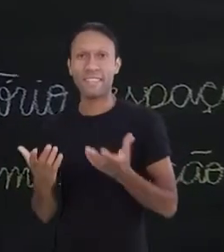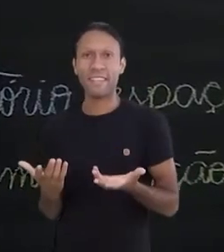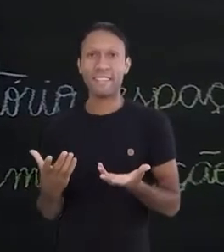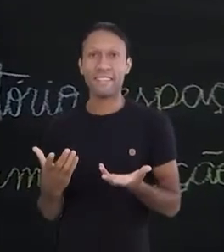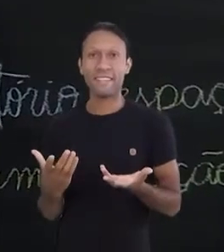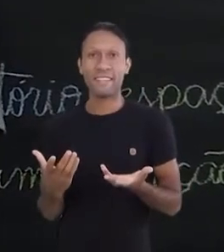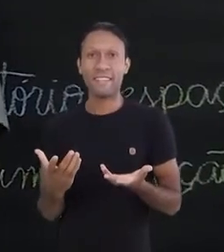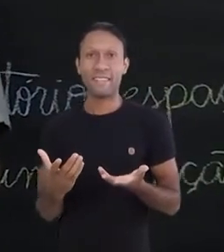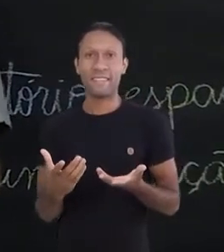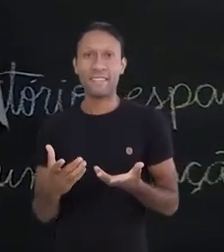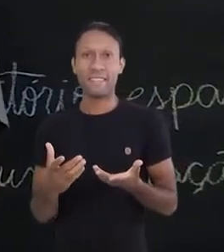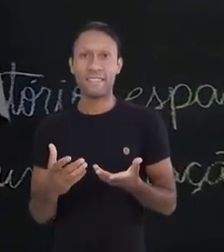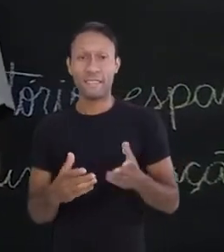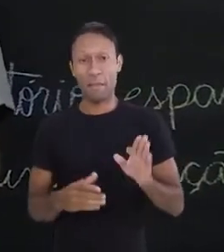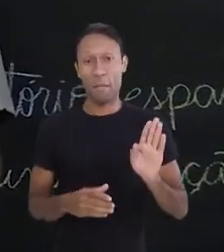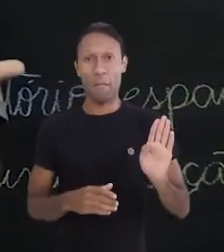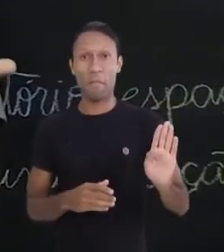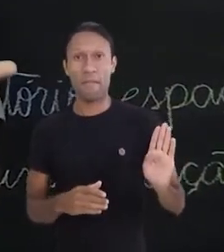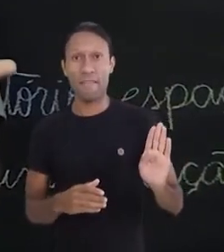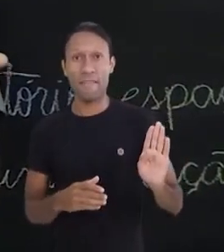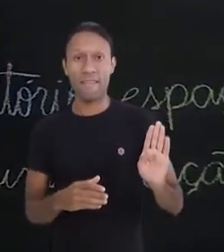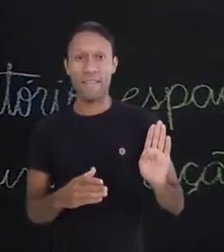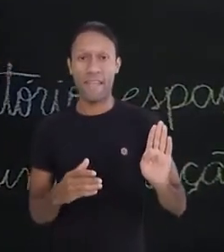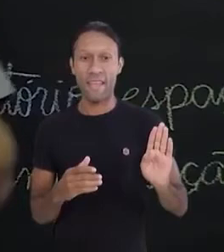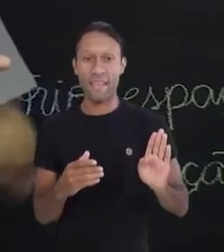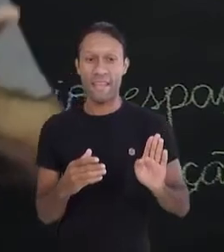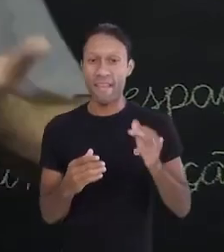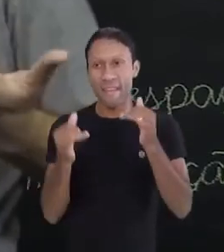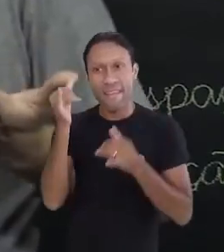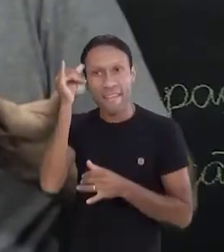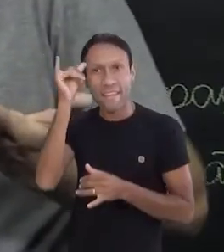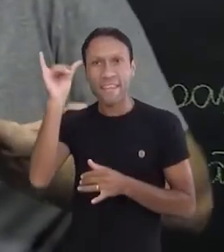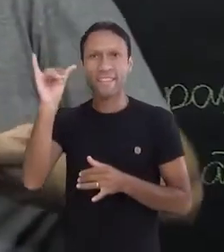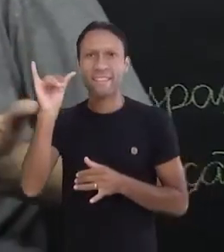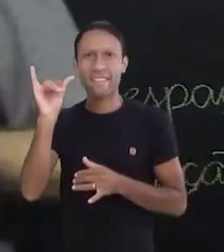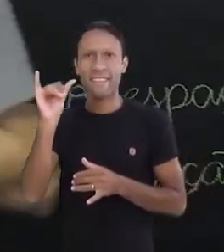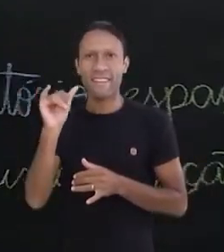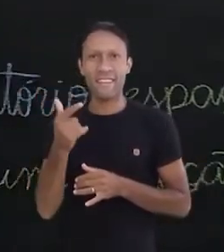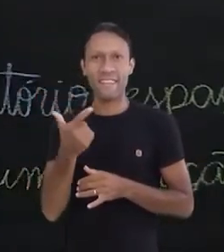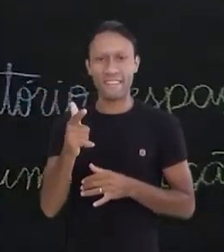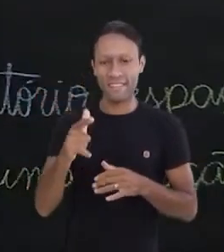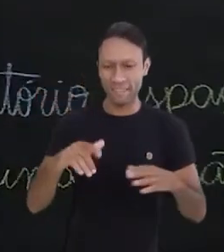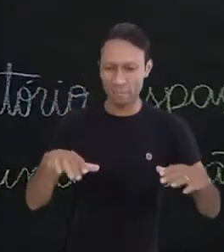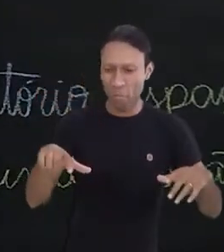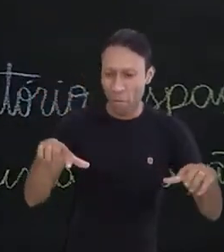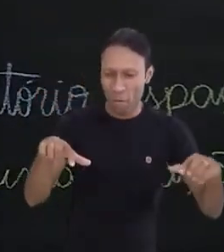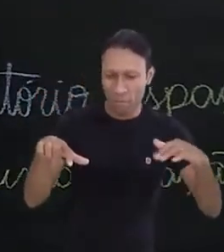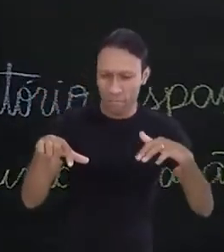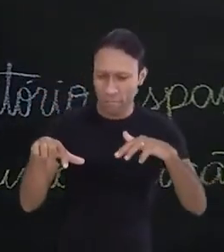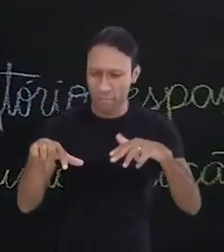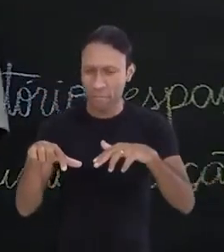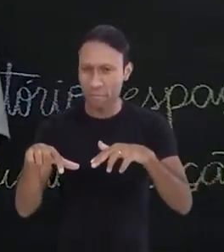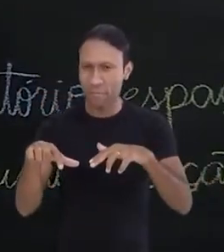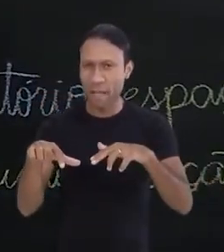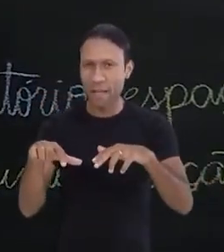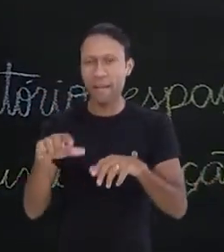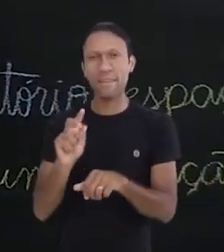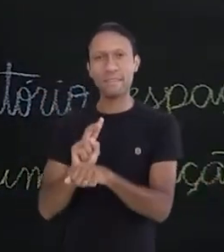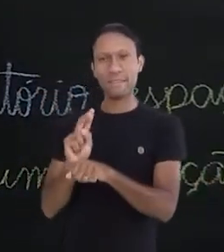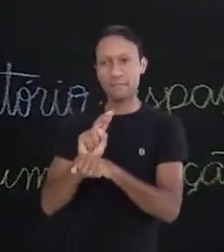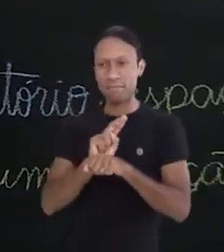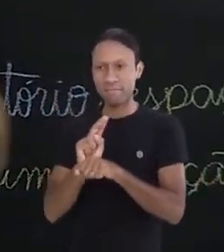compensação, o seu segundo objetivo qual é? Impedir que o outro time entre no seu espaço e faça o gol na sua